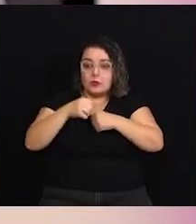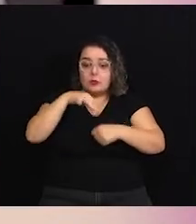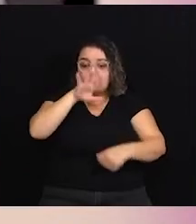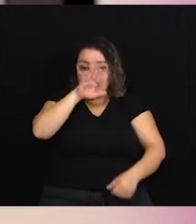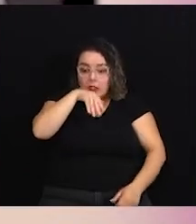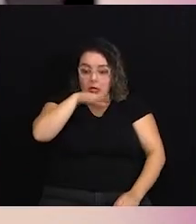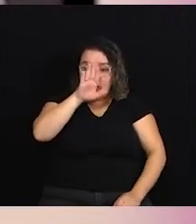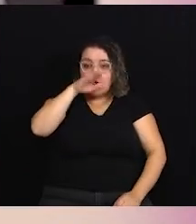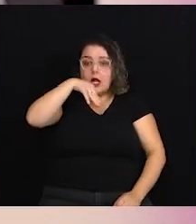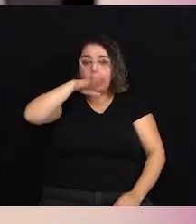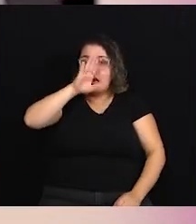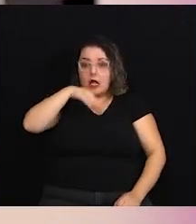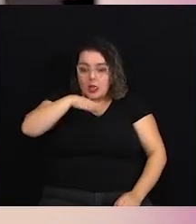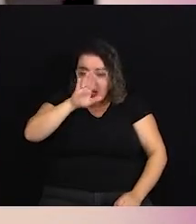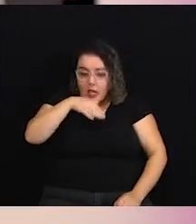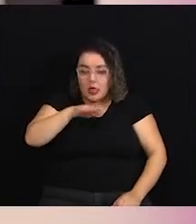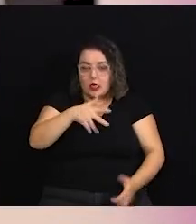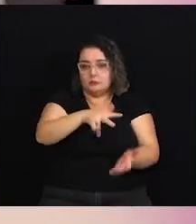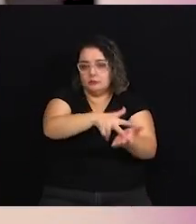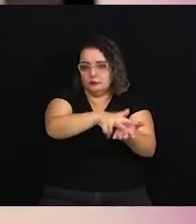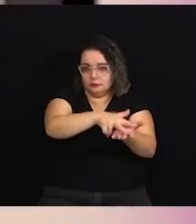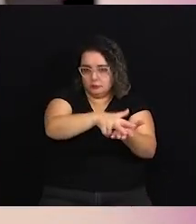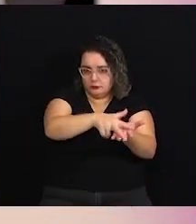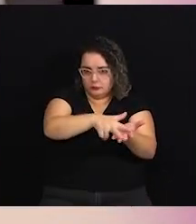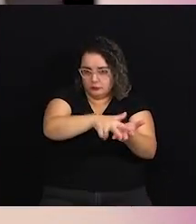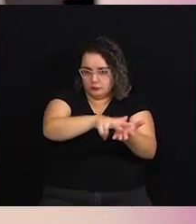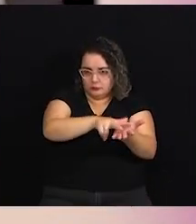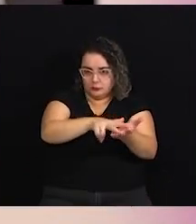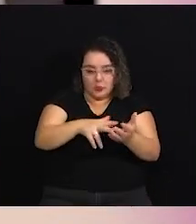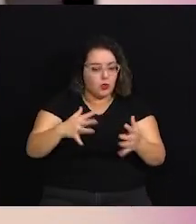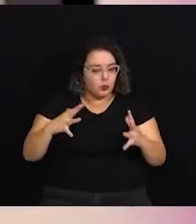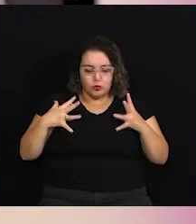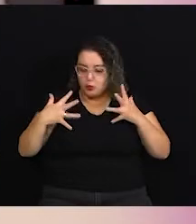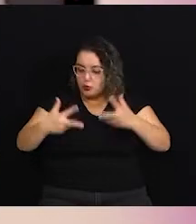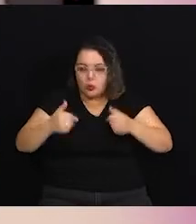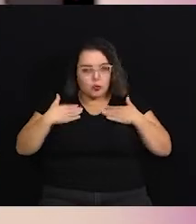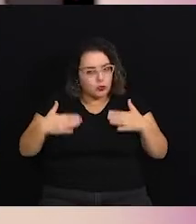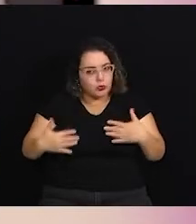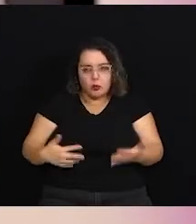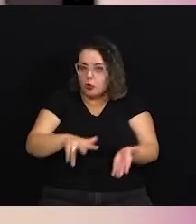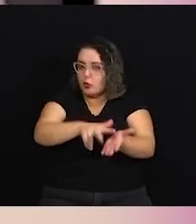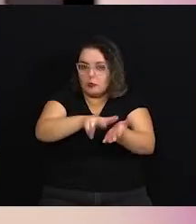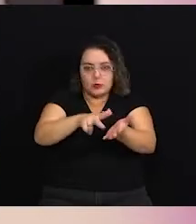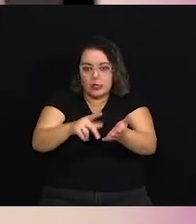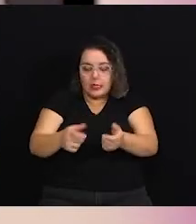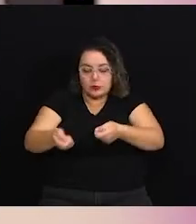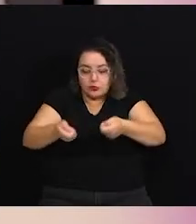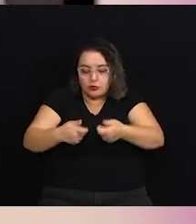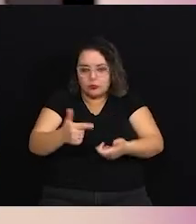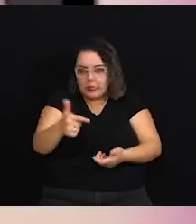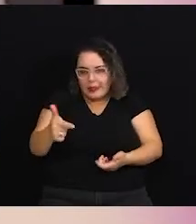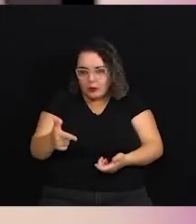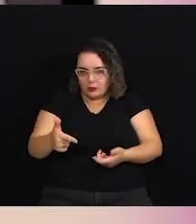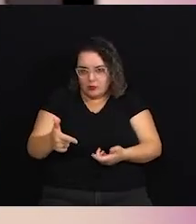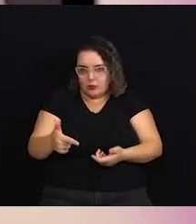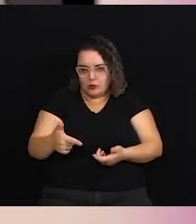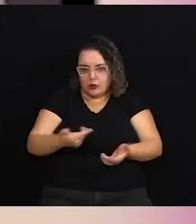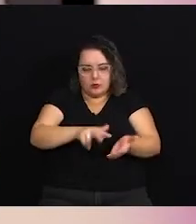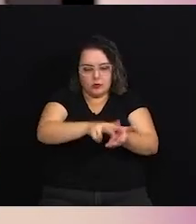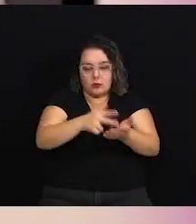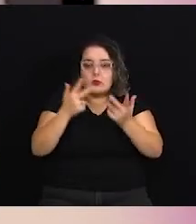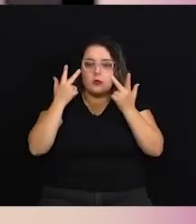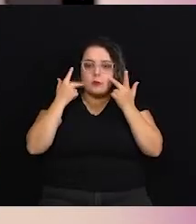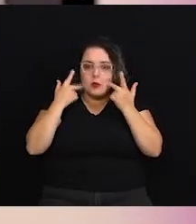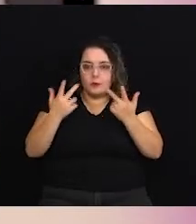tá tendo movimento involuntário como a pessoa na convulsão tá tendo os movimentos involuntários e não está controlado né